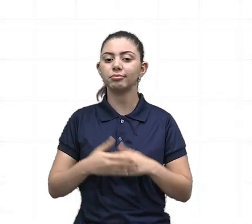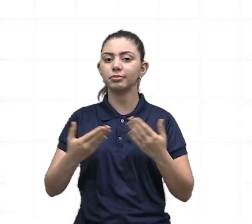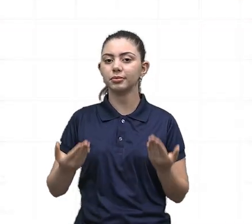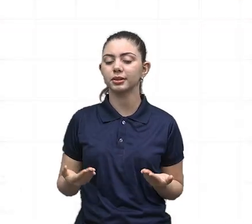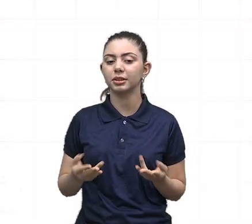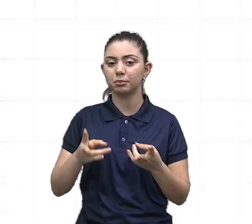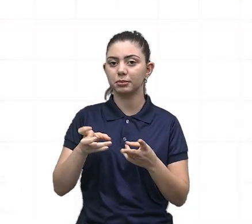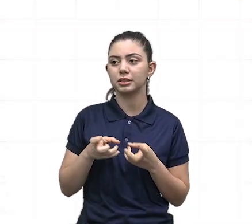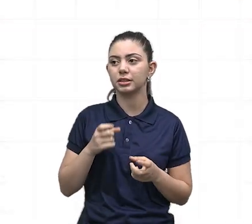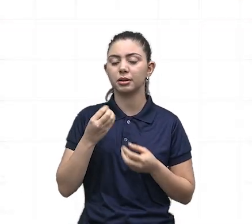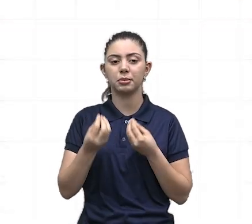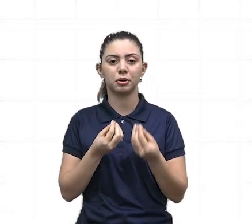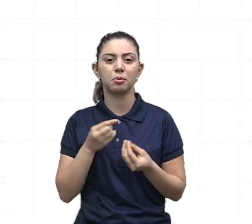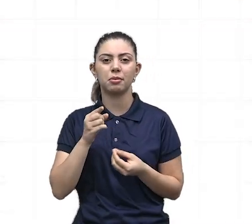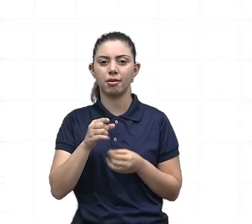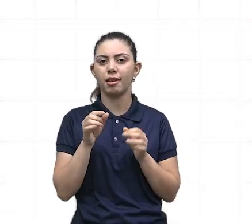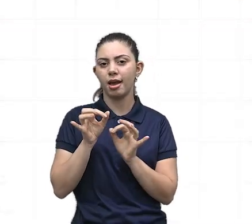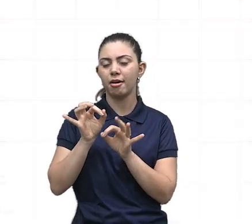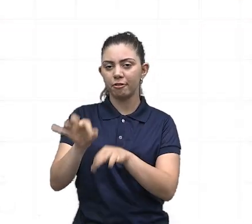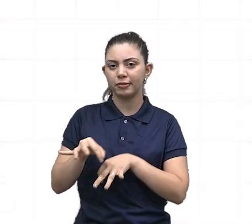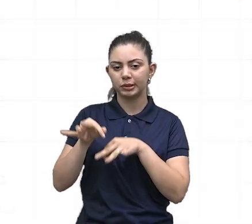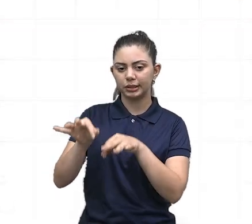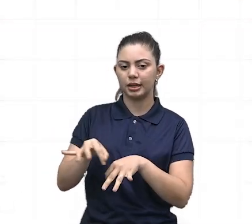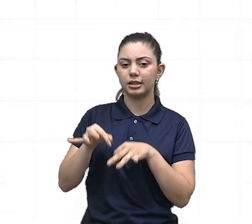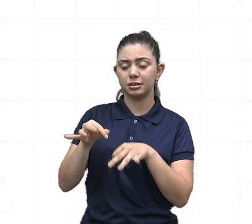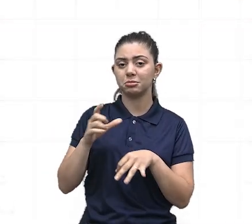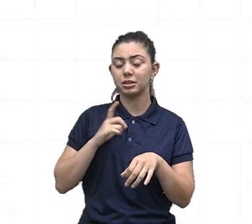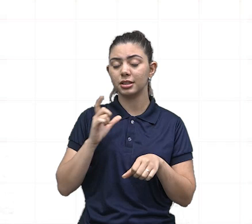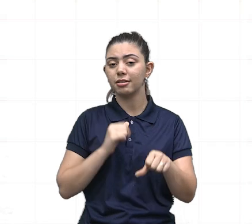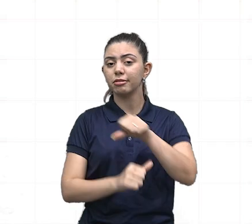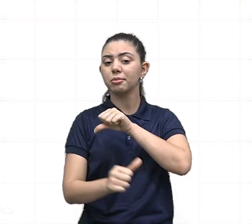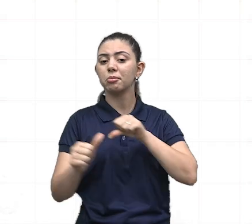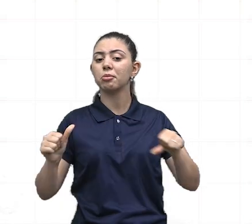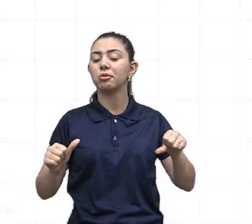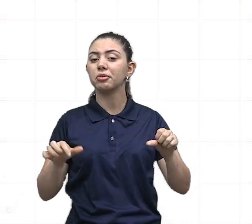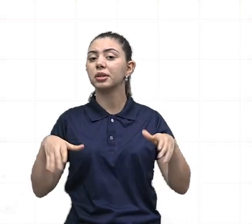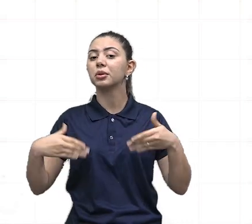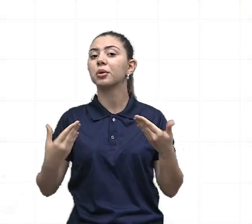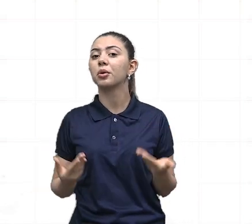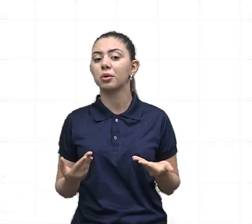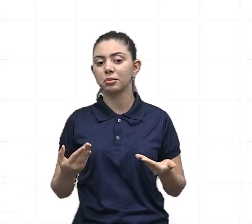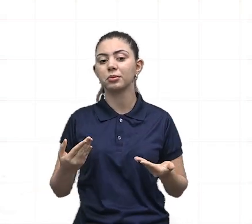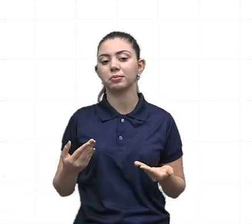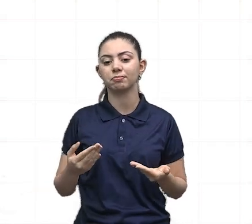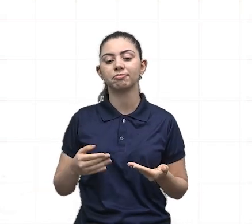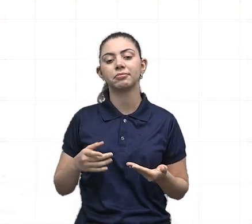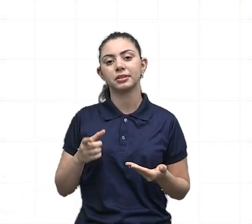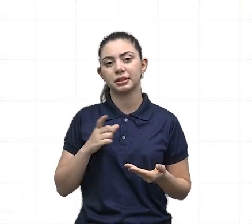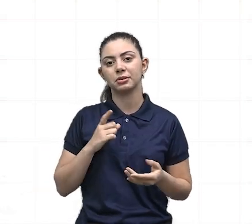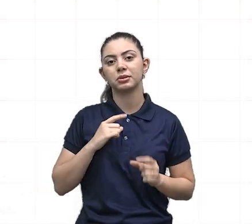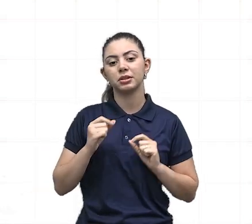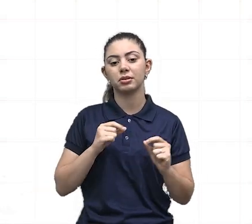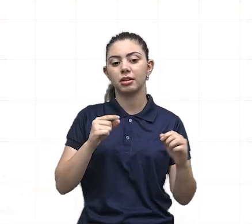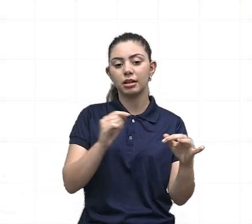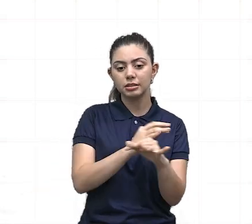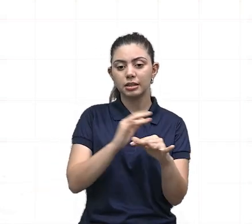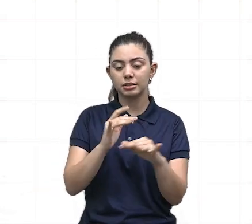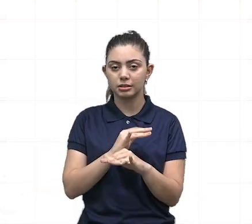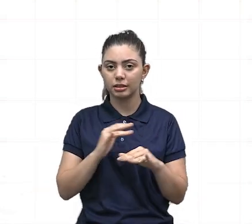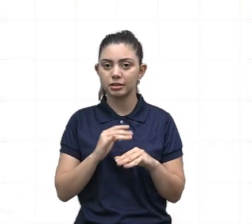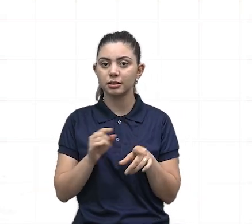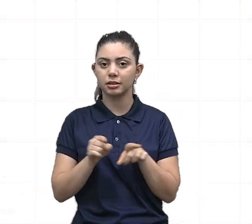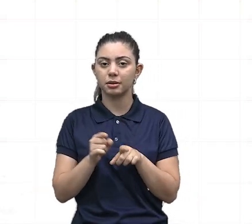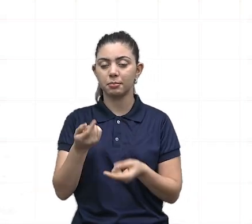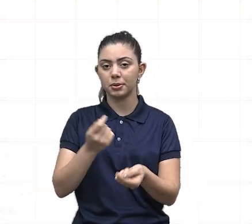ordem estamental do feudalismo só será modificada com o renascimento das cidades e do comércio